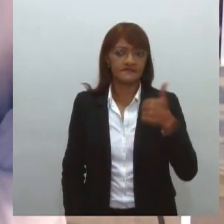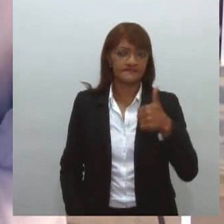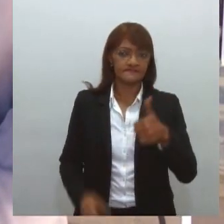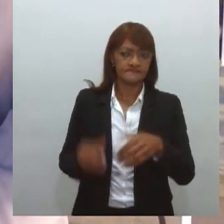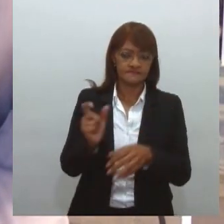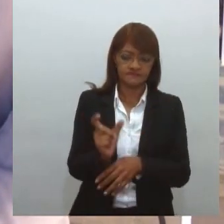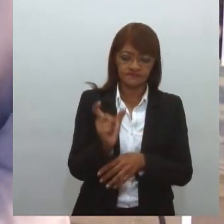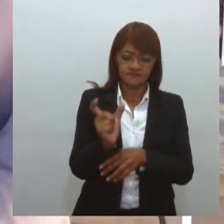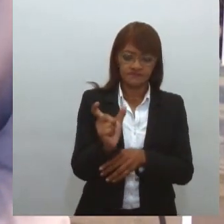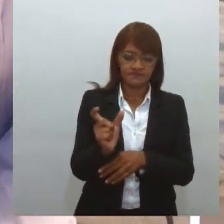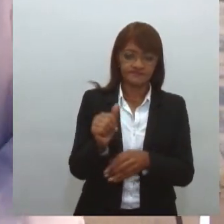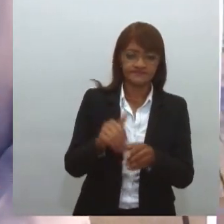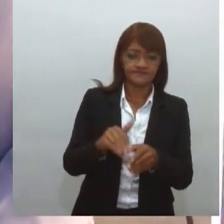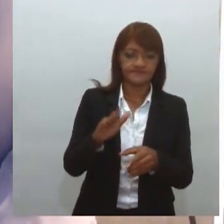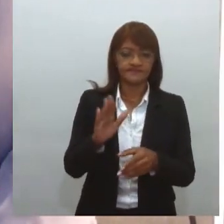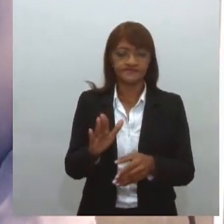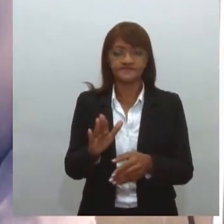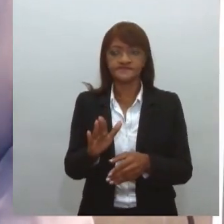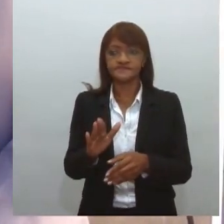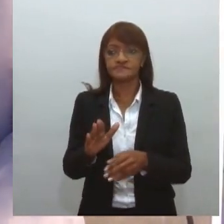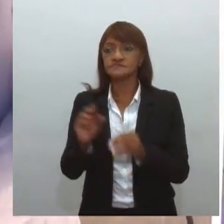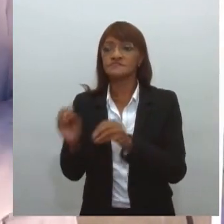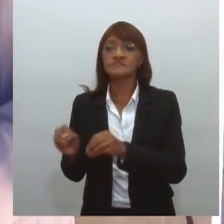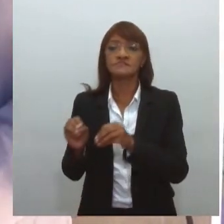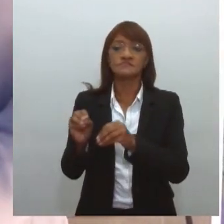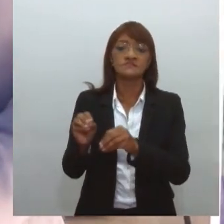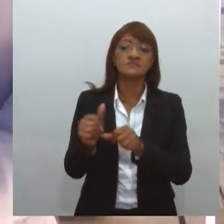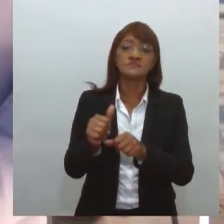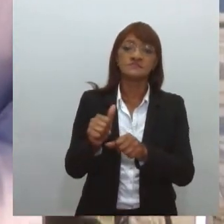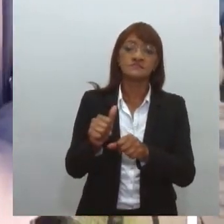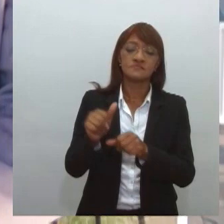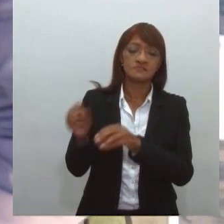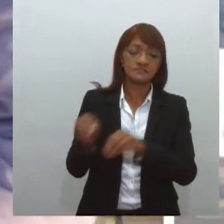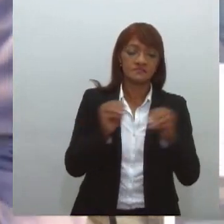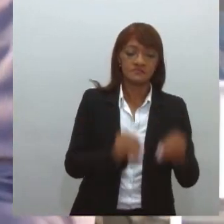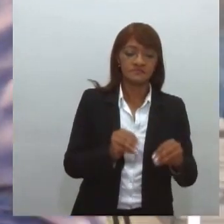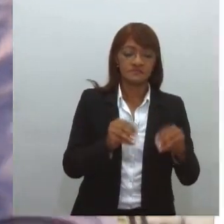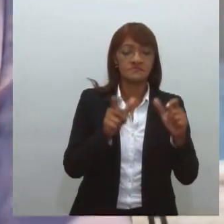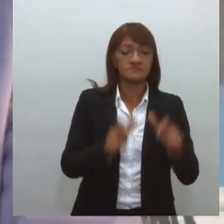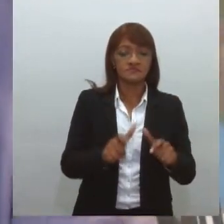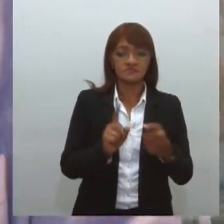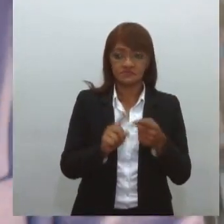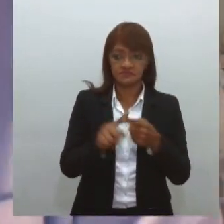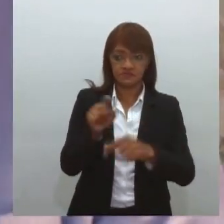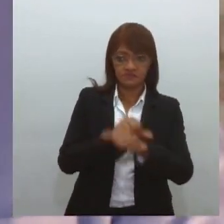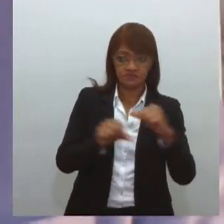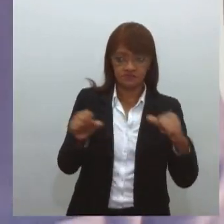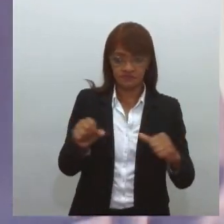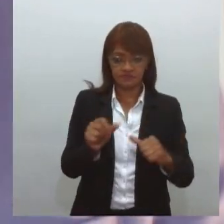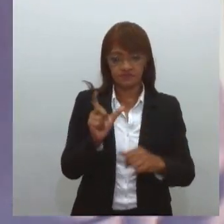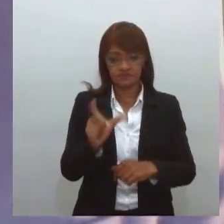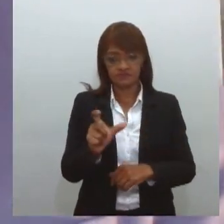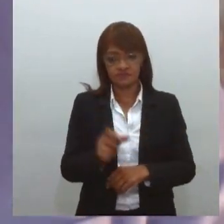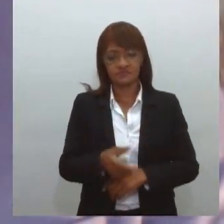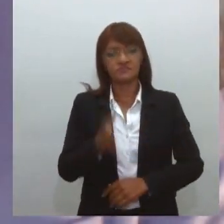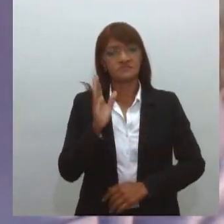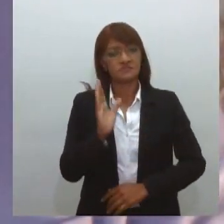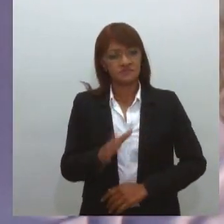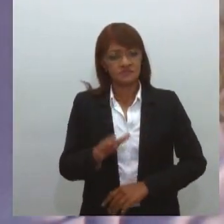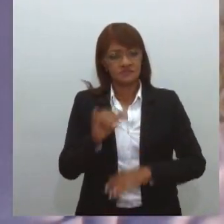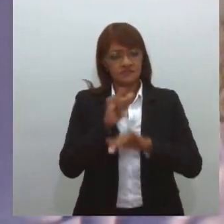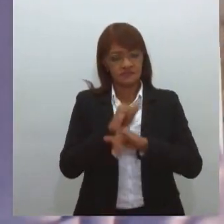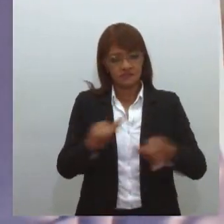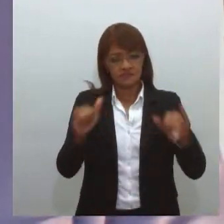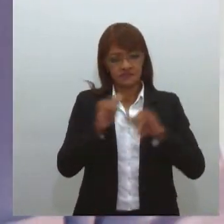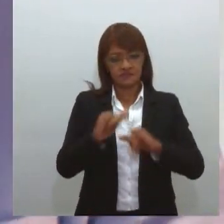lugar e quer fazer essa transferência, também vão ficar atento. Sem dúvida nenhuma. Nós estamos alertando já tem um bom tempo sobre o prazo de